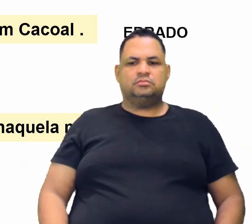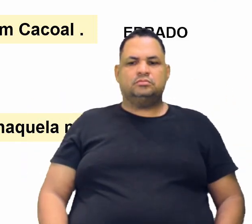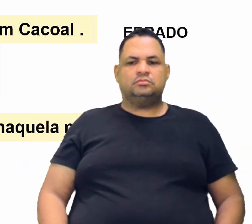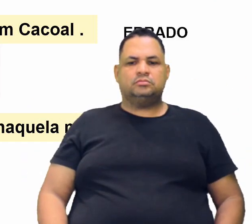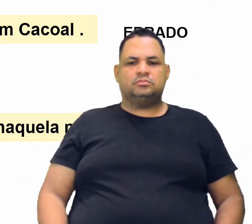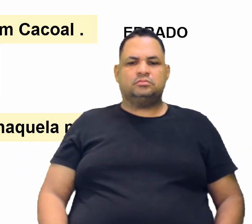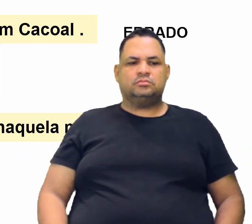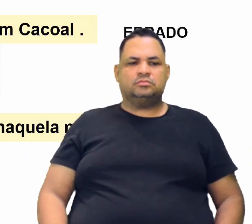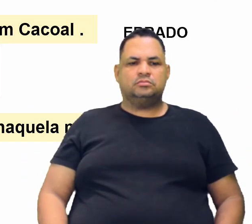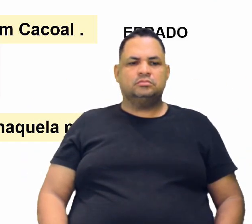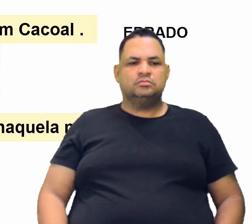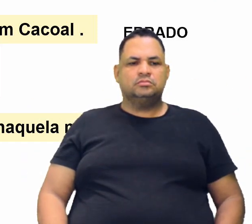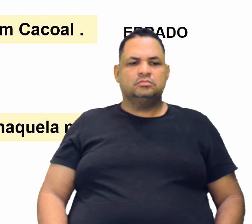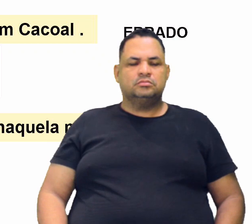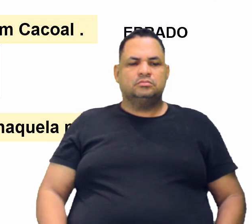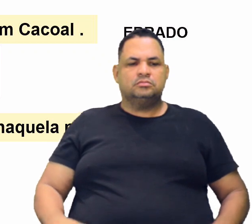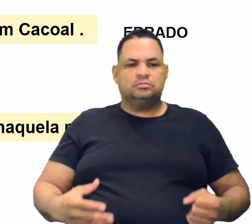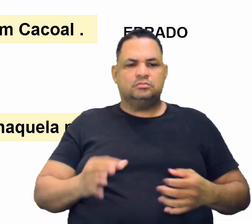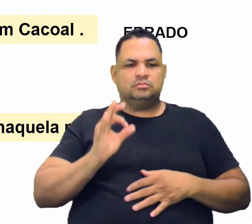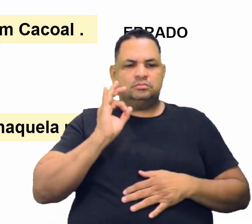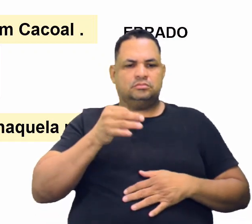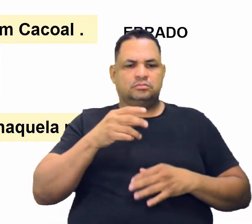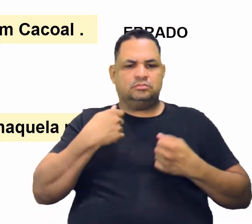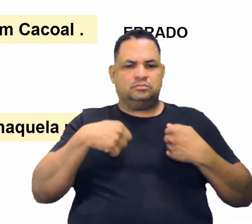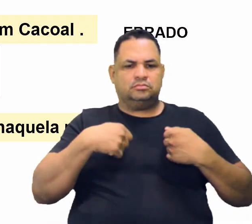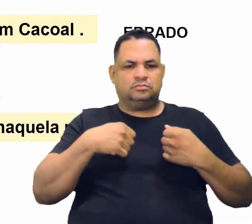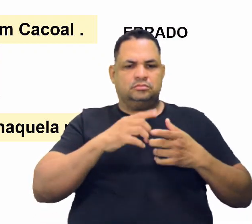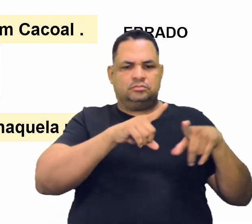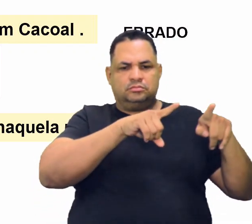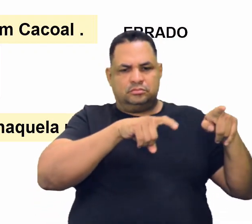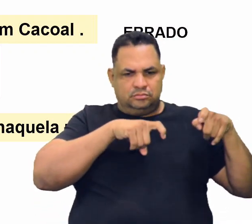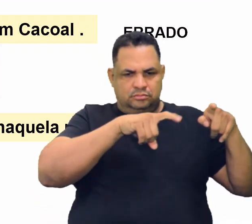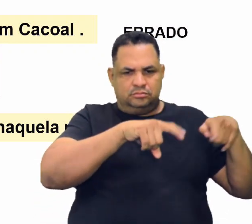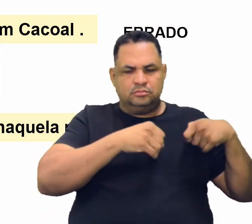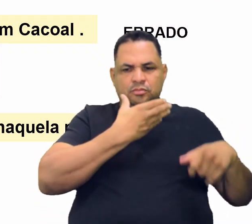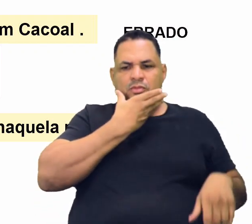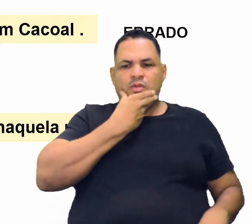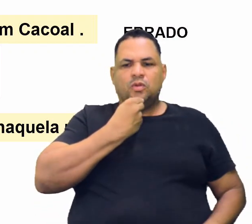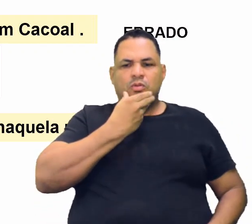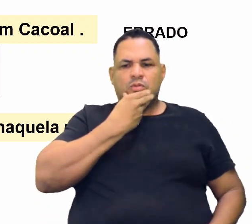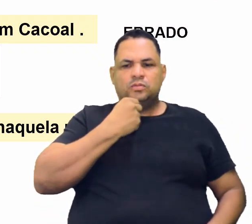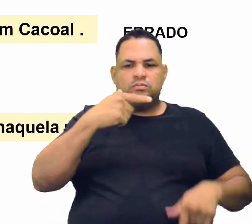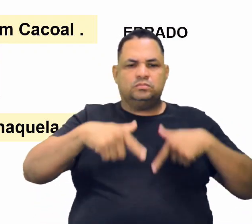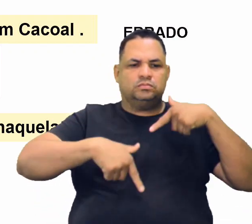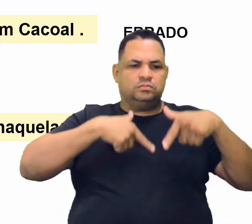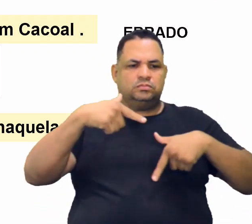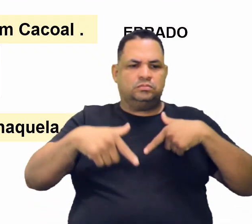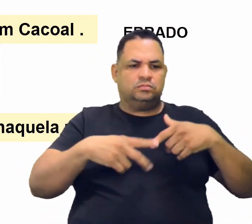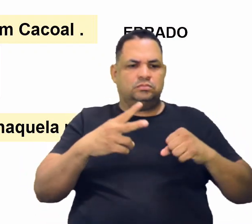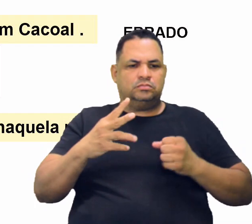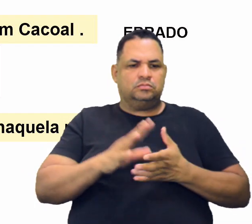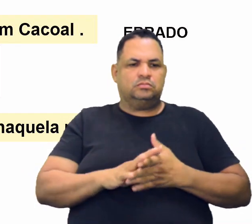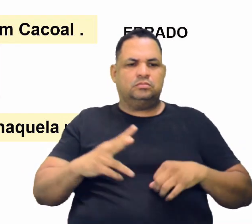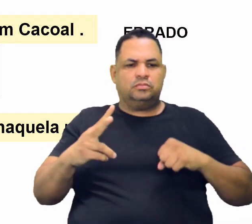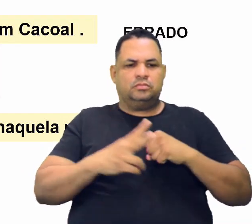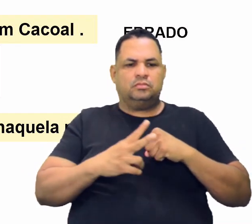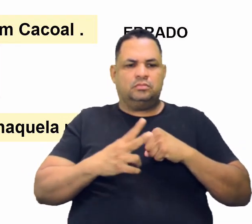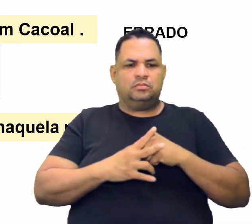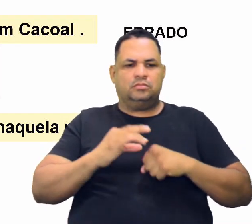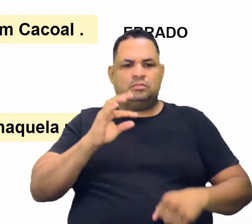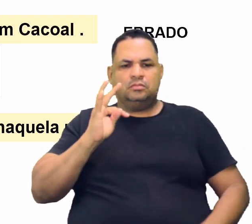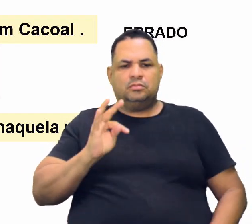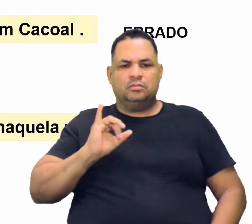Errado. Olha só, o certo é precisa-se de agricultores, verbo transitivo direto,